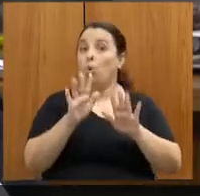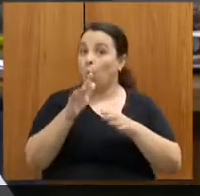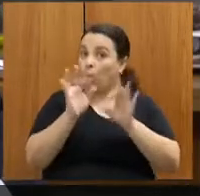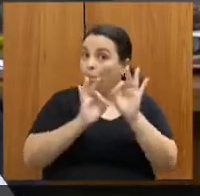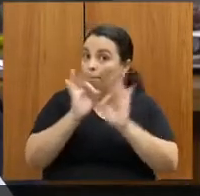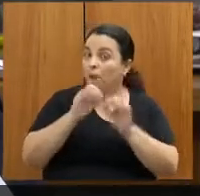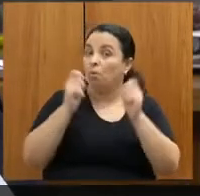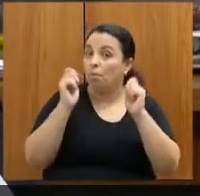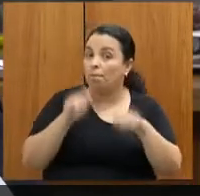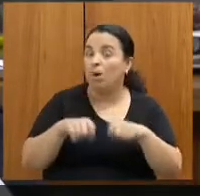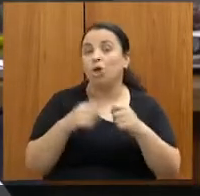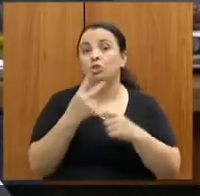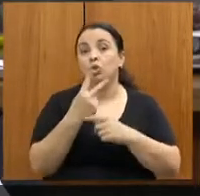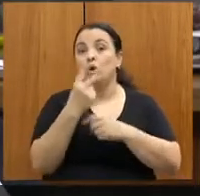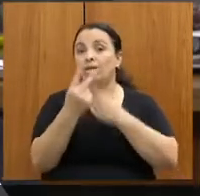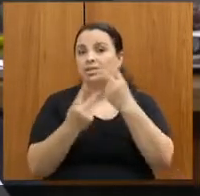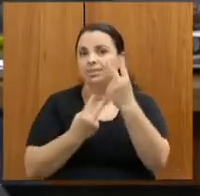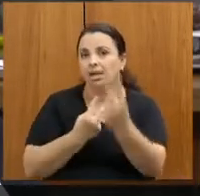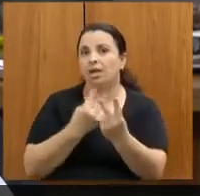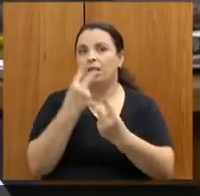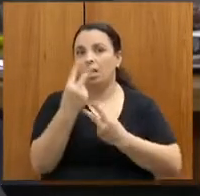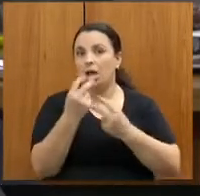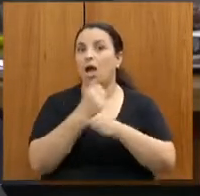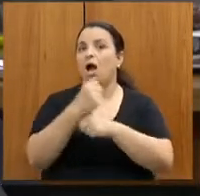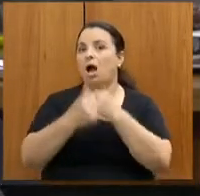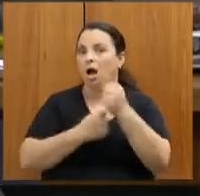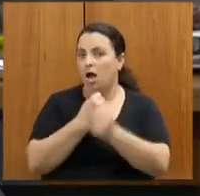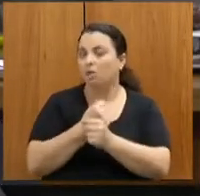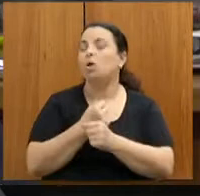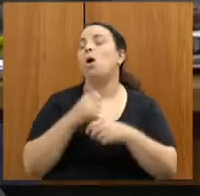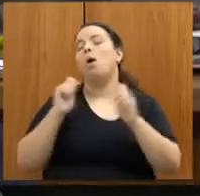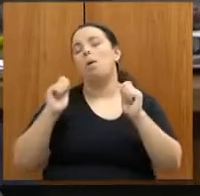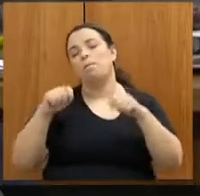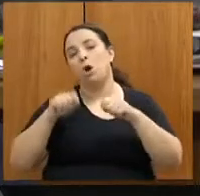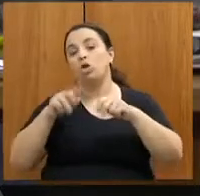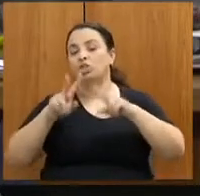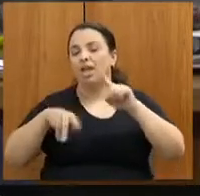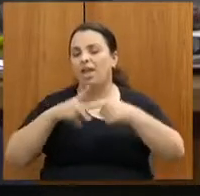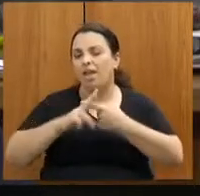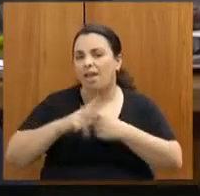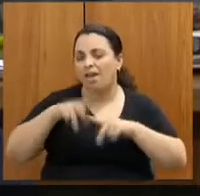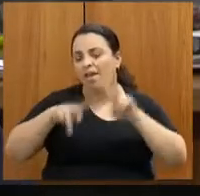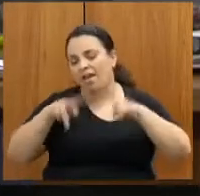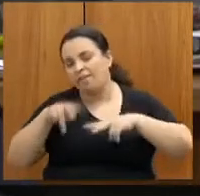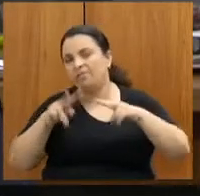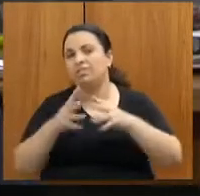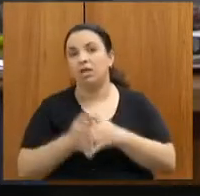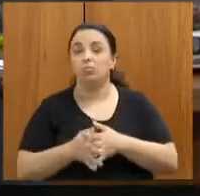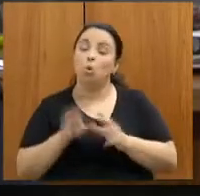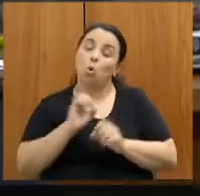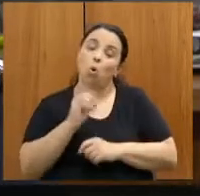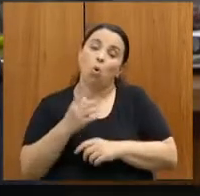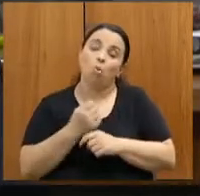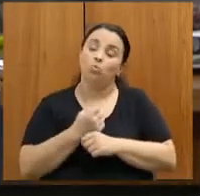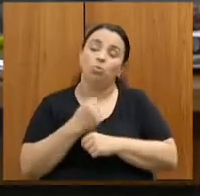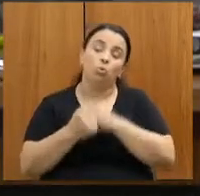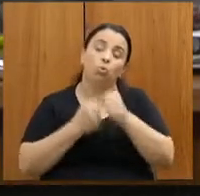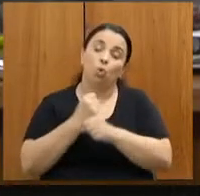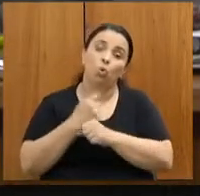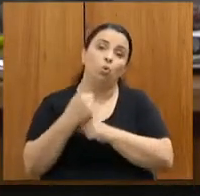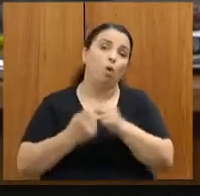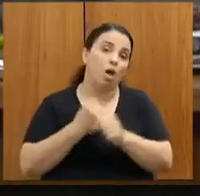realizado no mínimo a cada dois anos ordinariamente e todo ano extraordinariamente sim os estados desejar eu